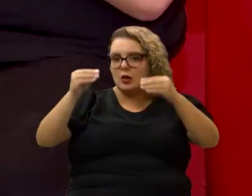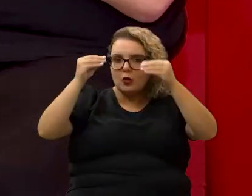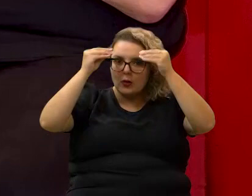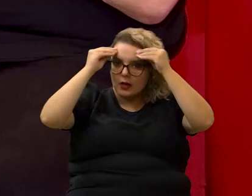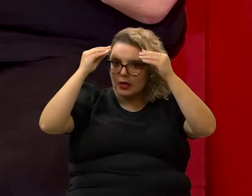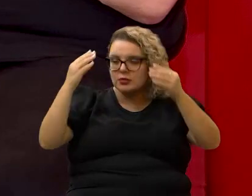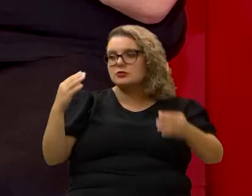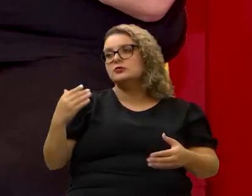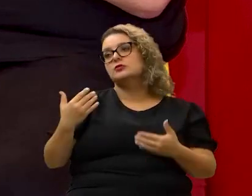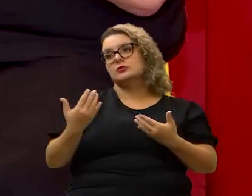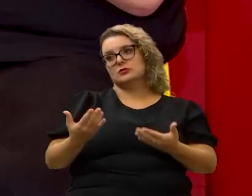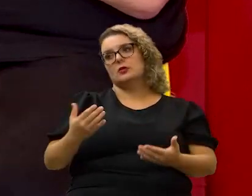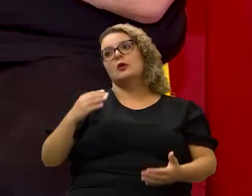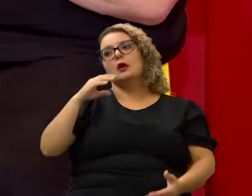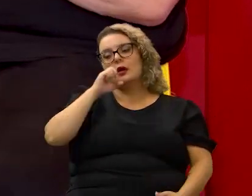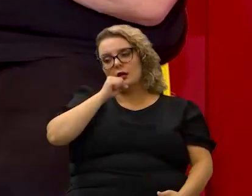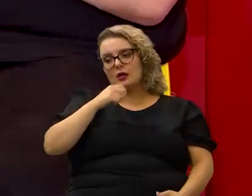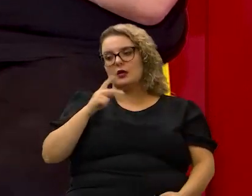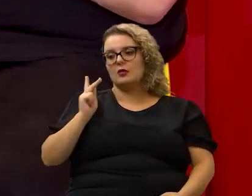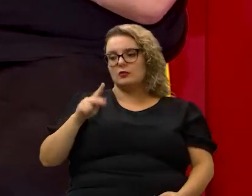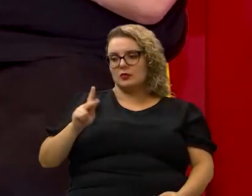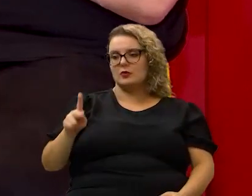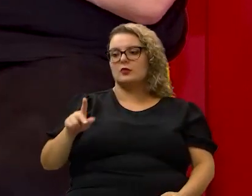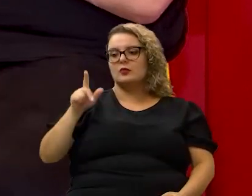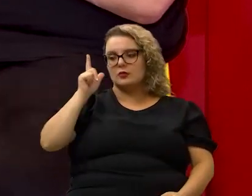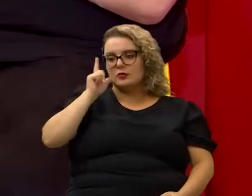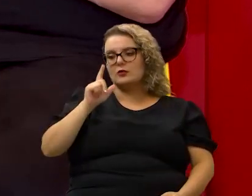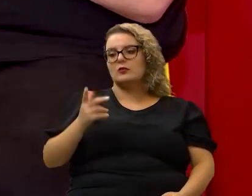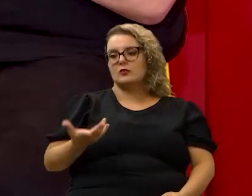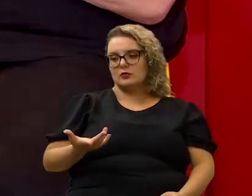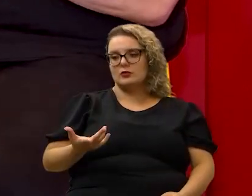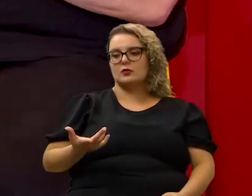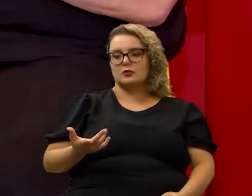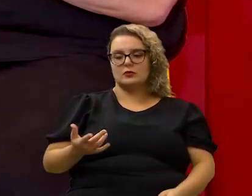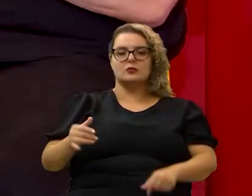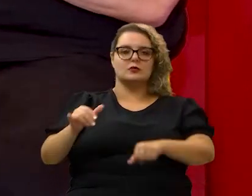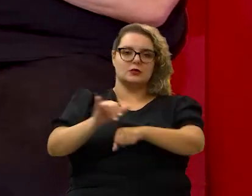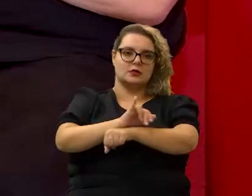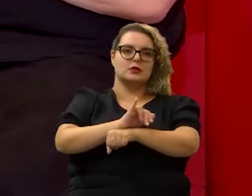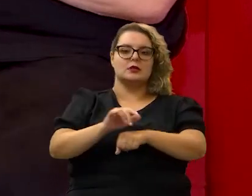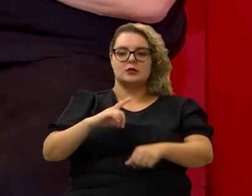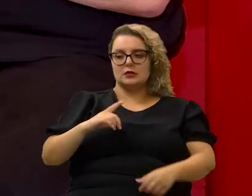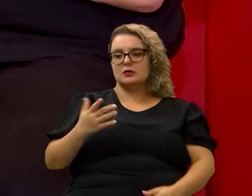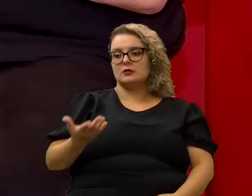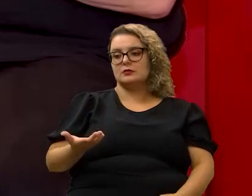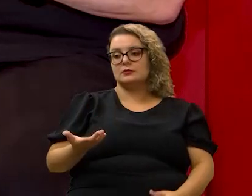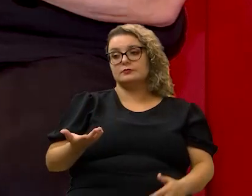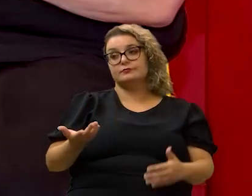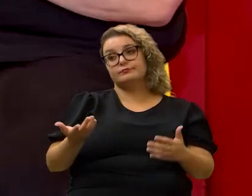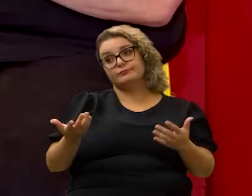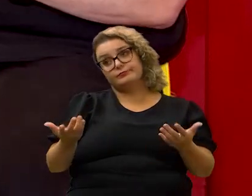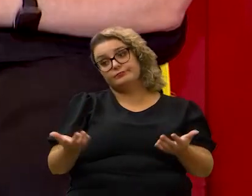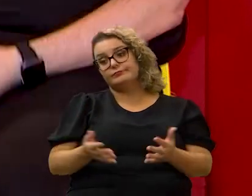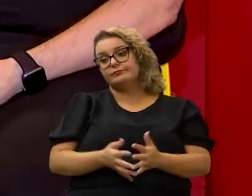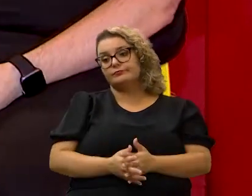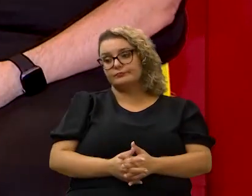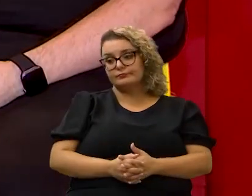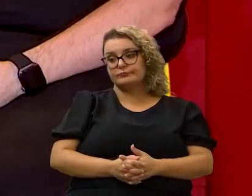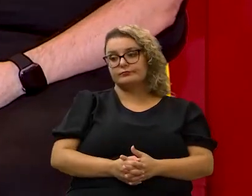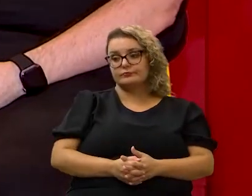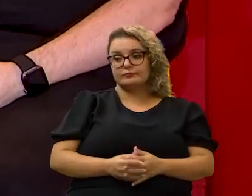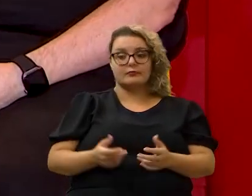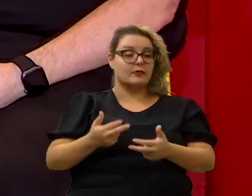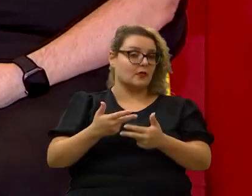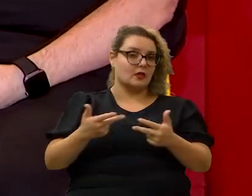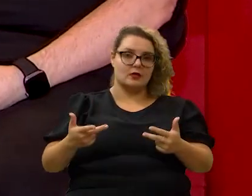Então, em breve, os professores vão ter essas ferramentas. Mas é algo